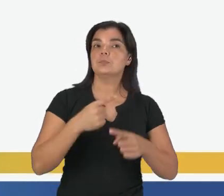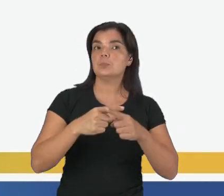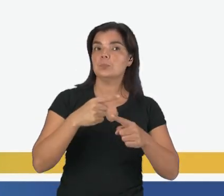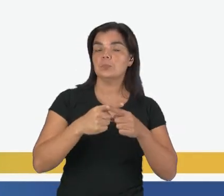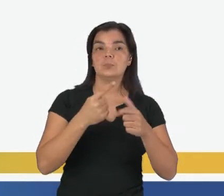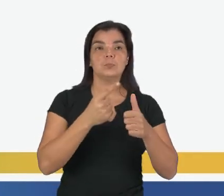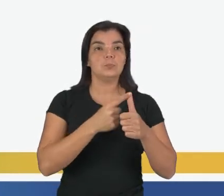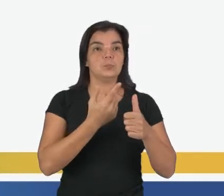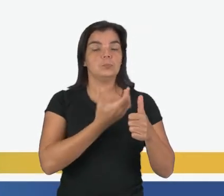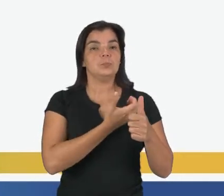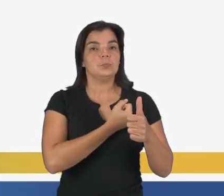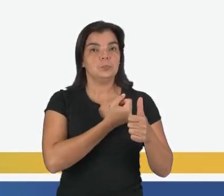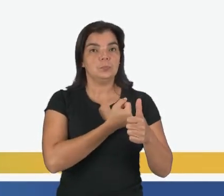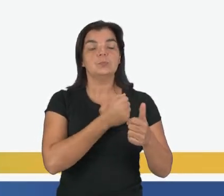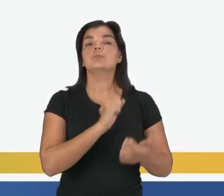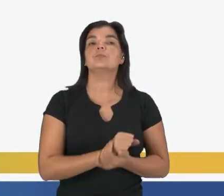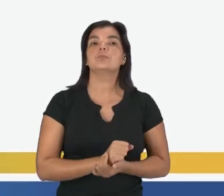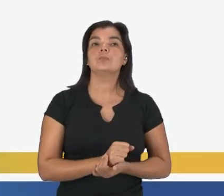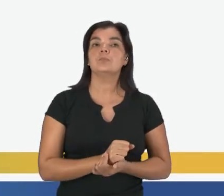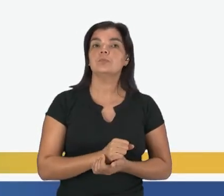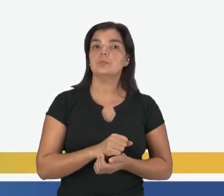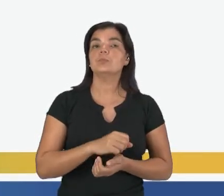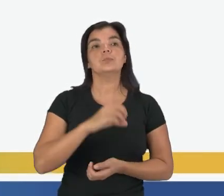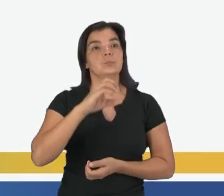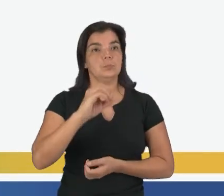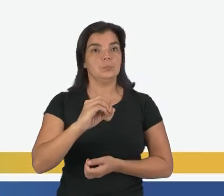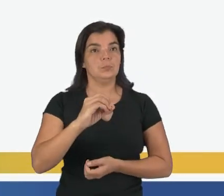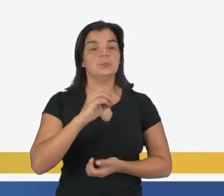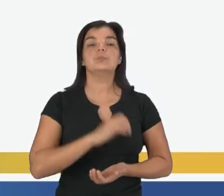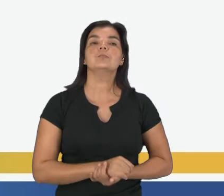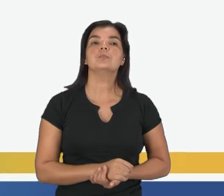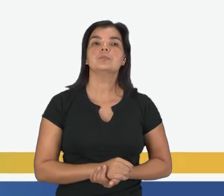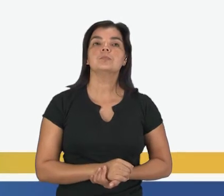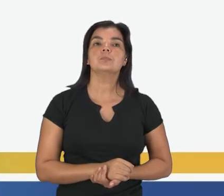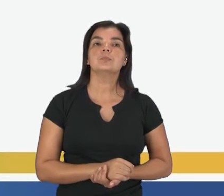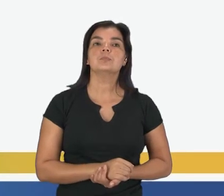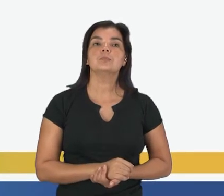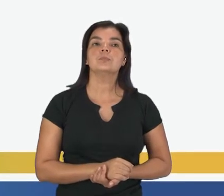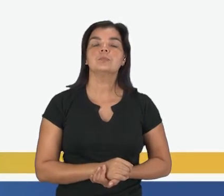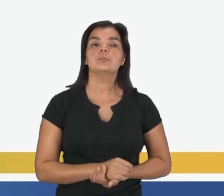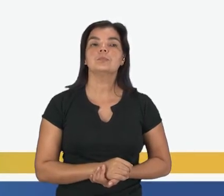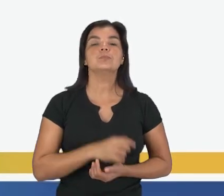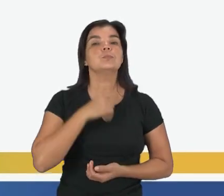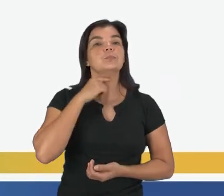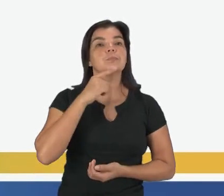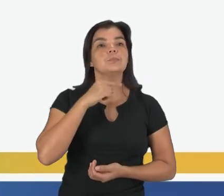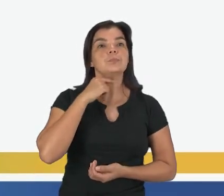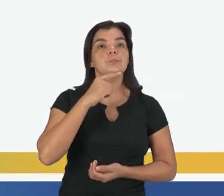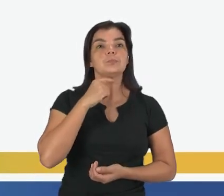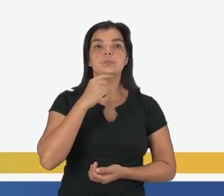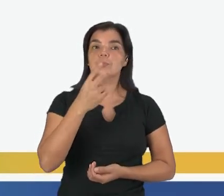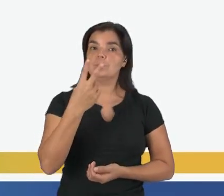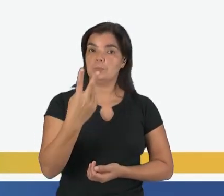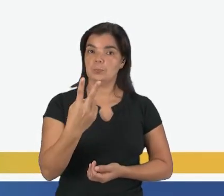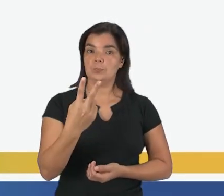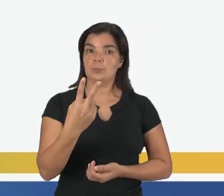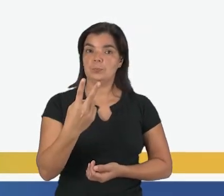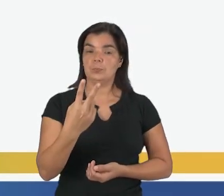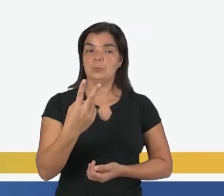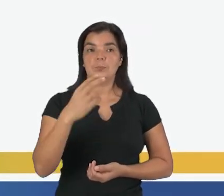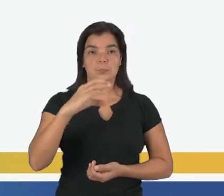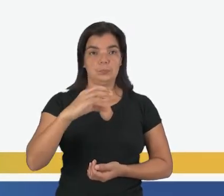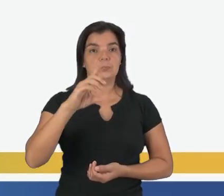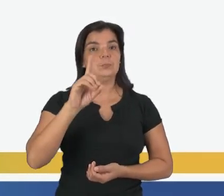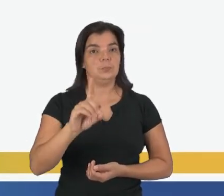o primeiro algarismo que vem é o 0. Então, vou ficar na dúvida entre o 2,